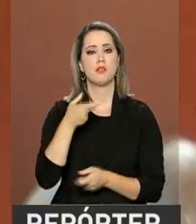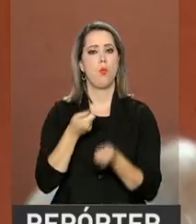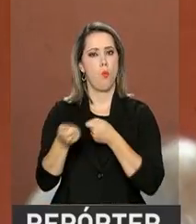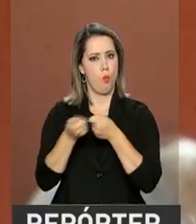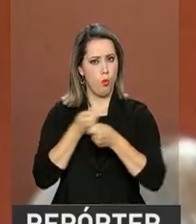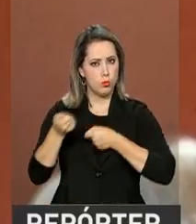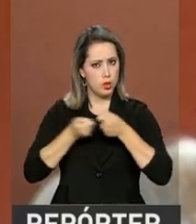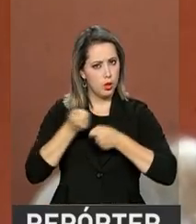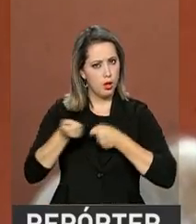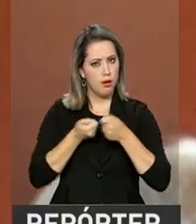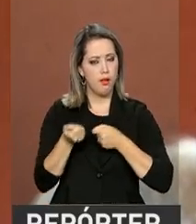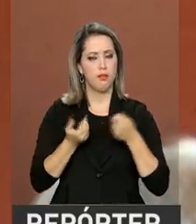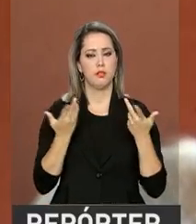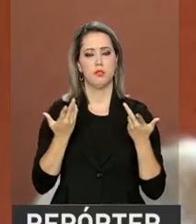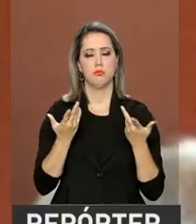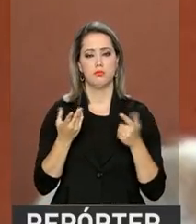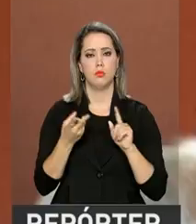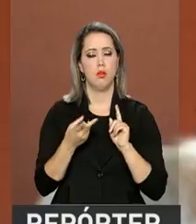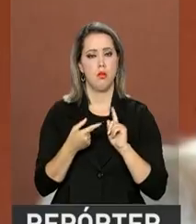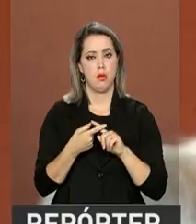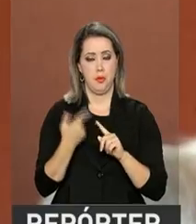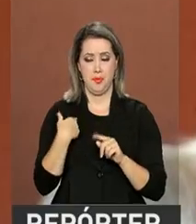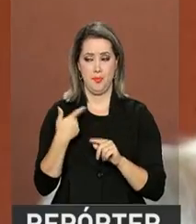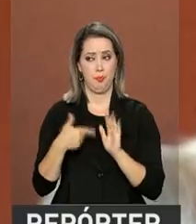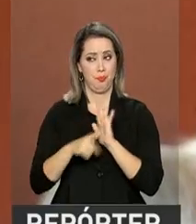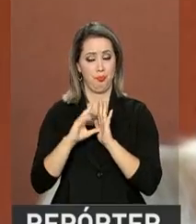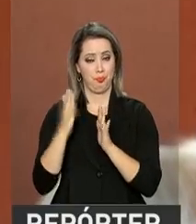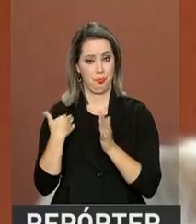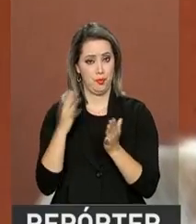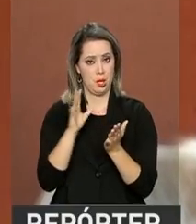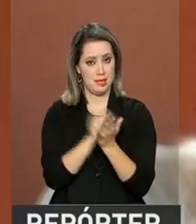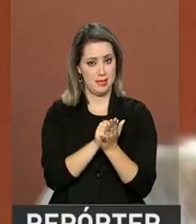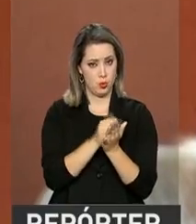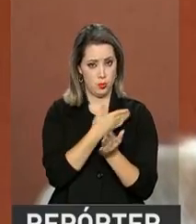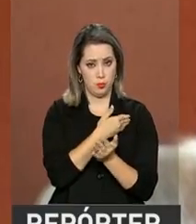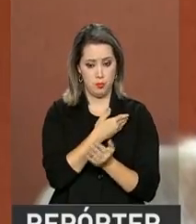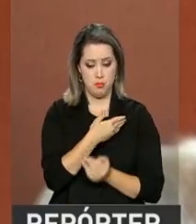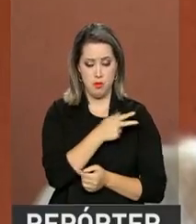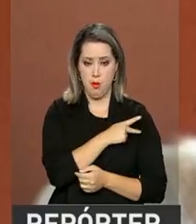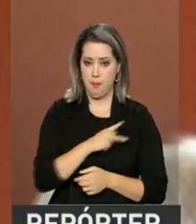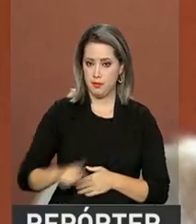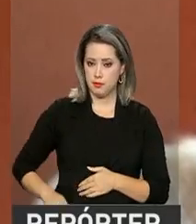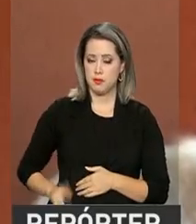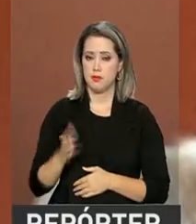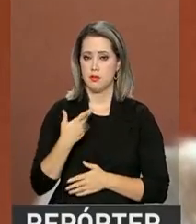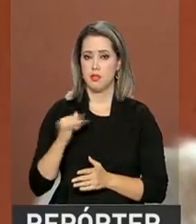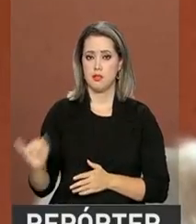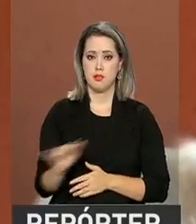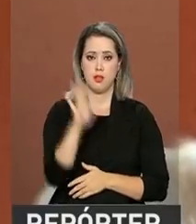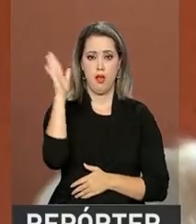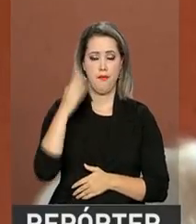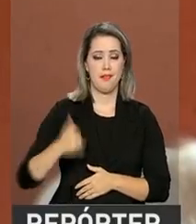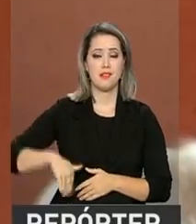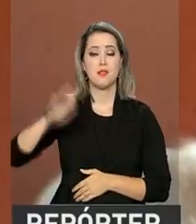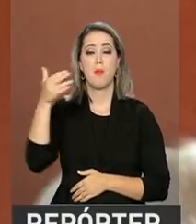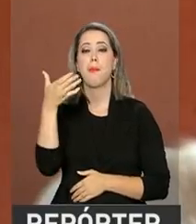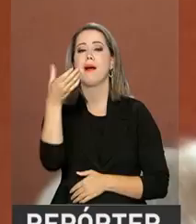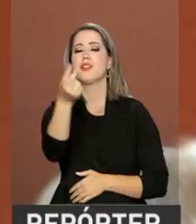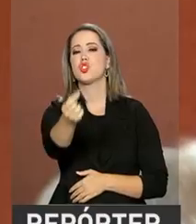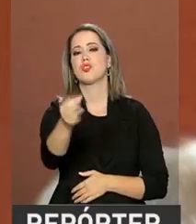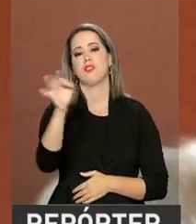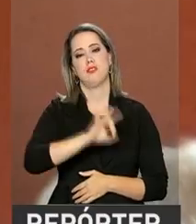controle quando assumiu o governo que ultrapassava a 10%